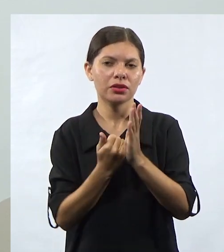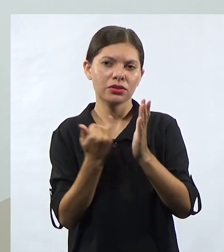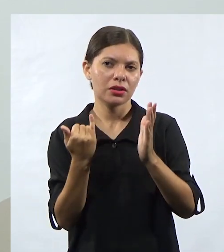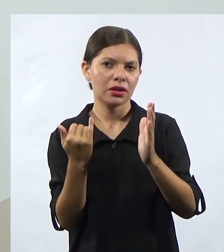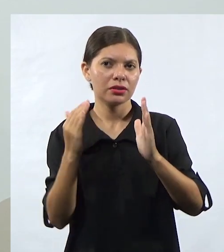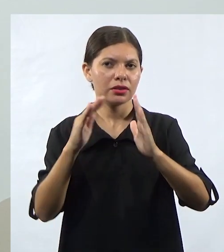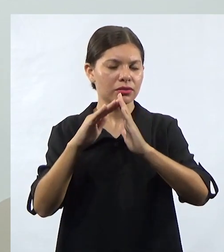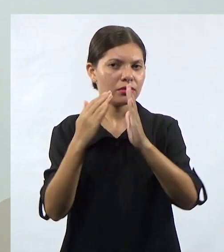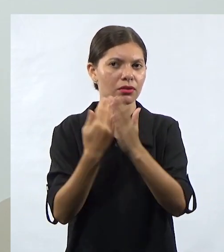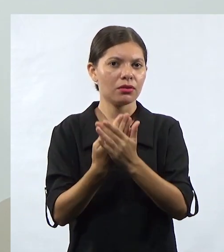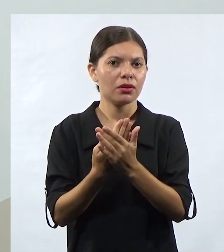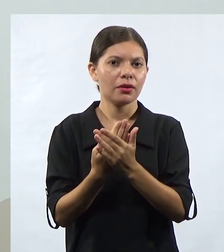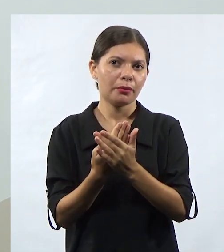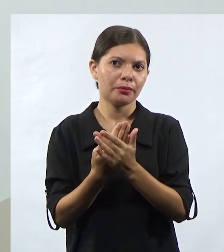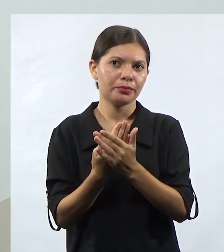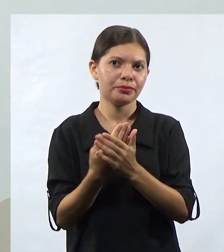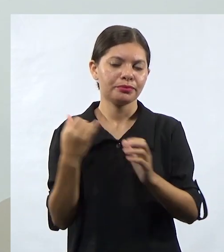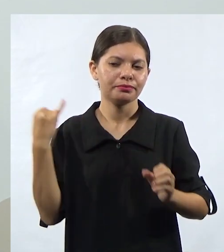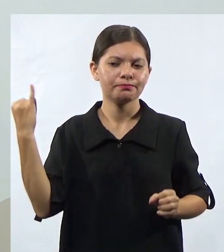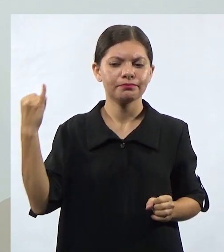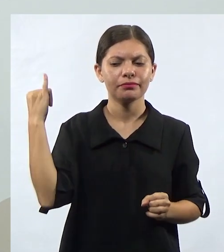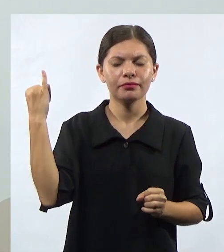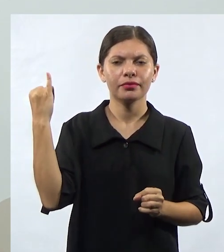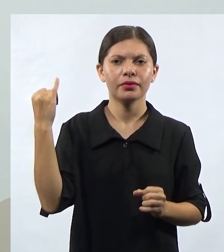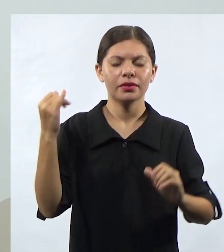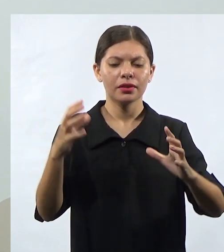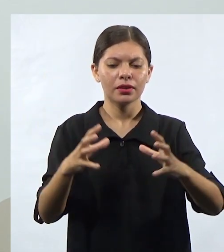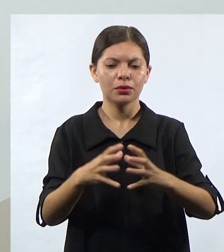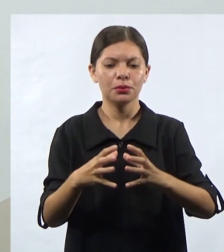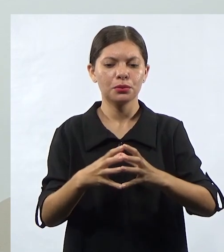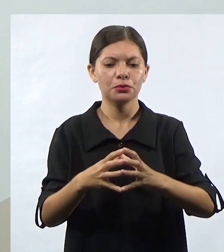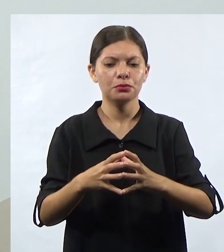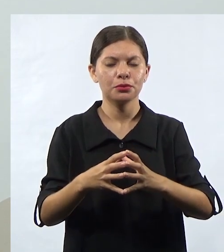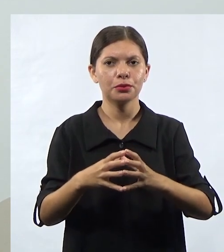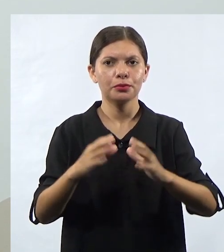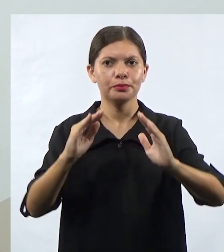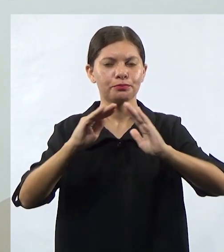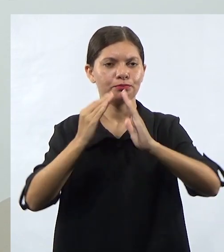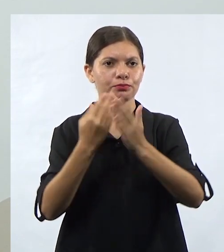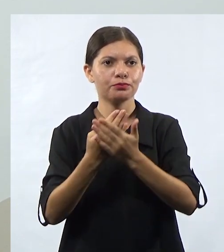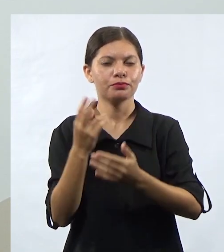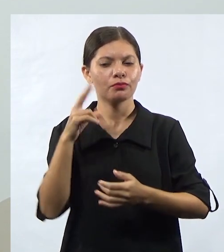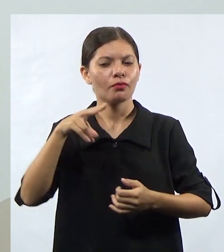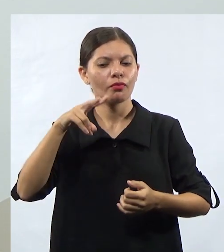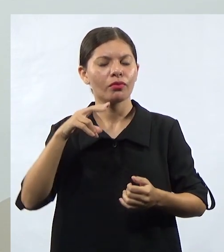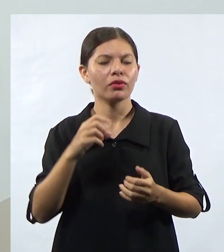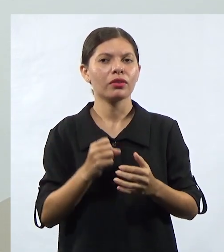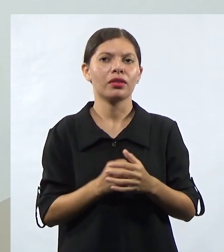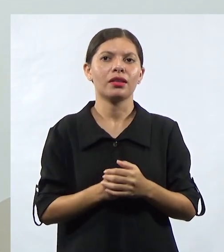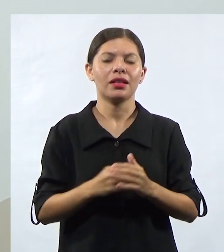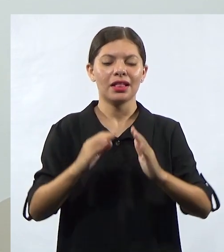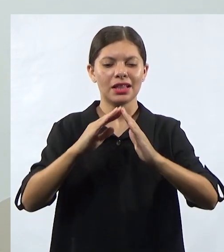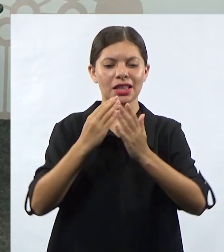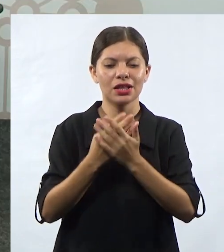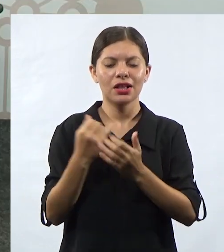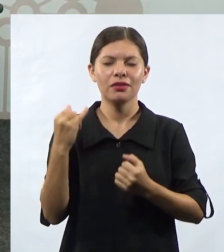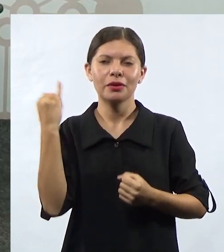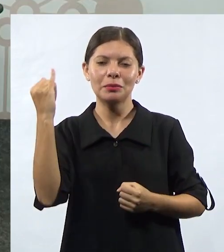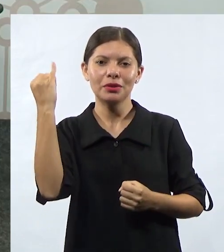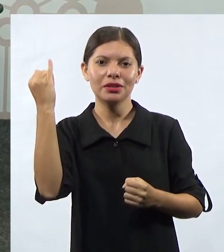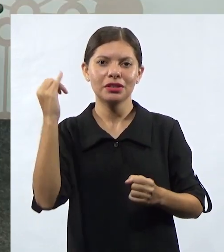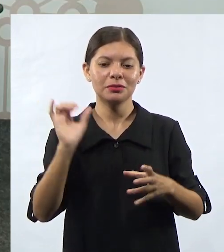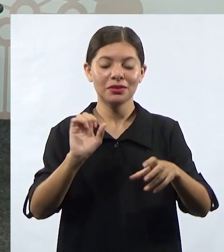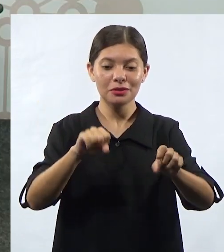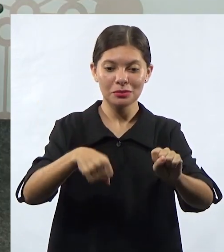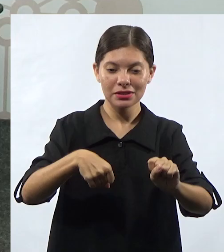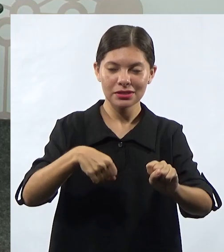esse grupo vê na escola. Então, por exemplo, a escola foi importante para a formação de professores, que é um dos elementos, pontos, né?